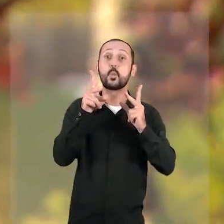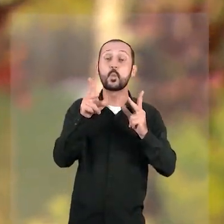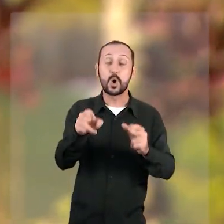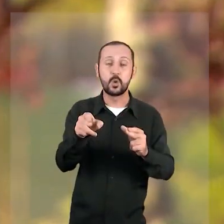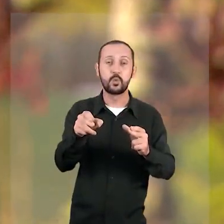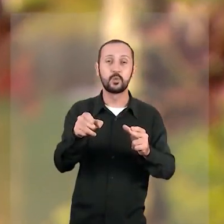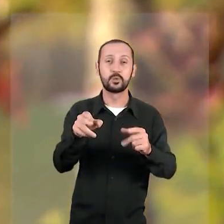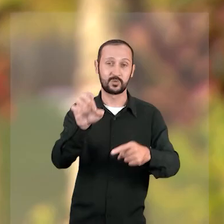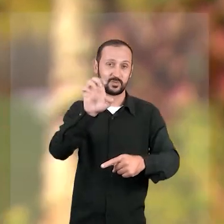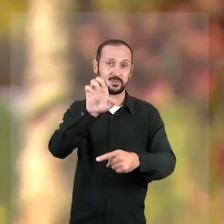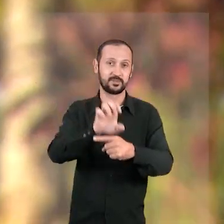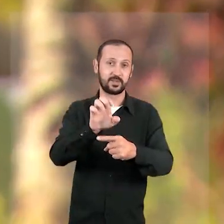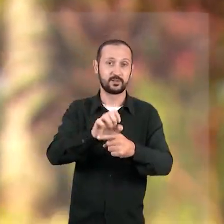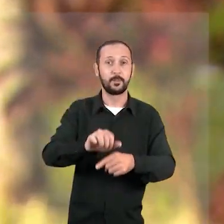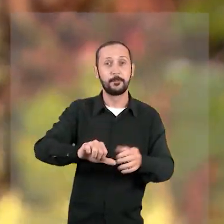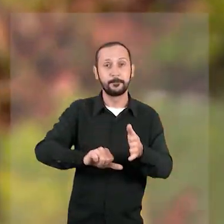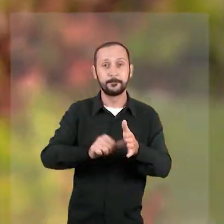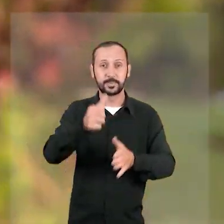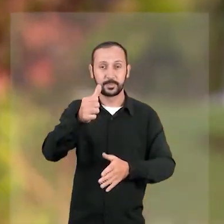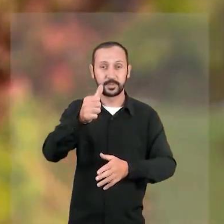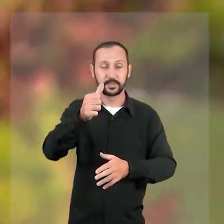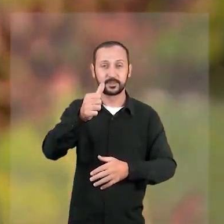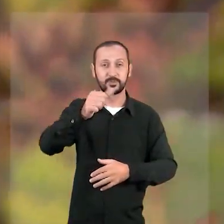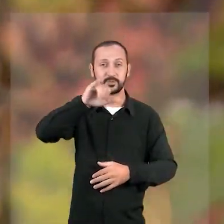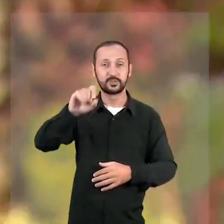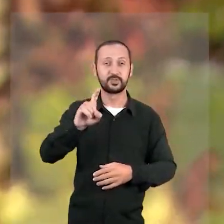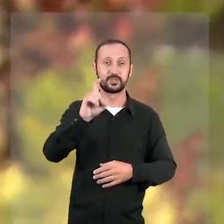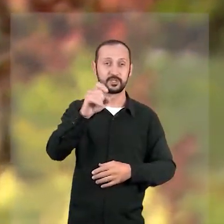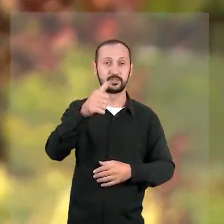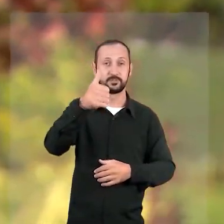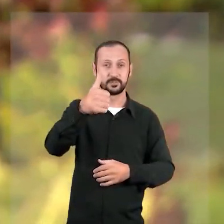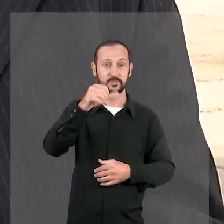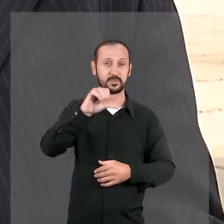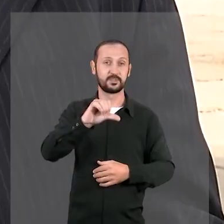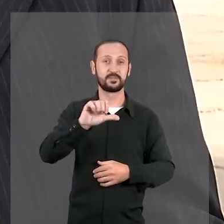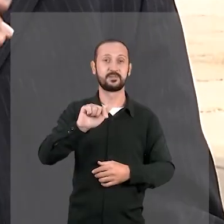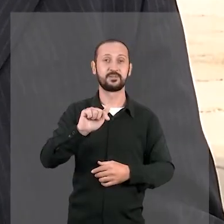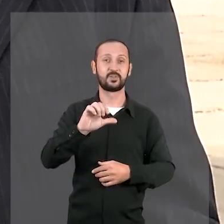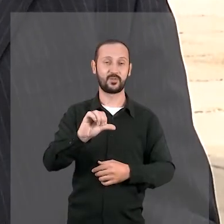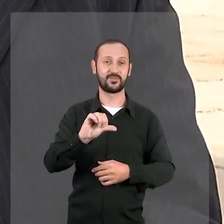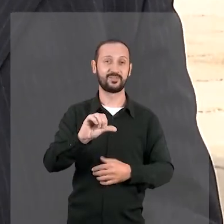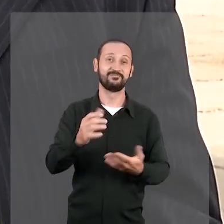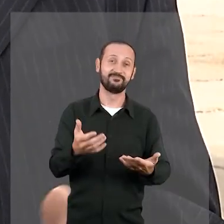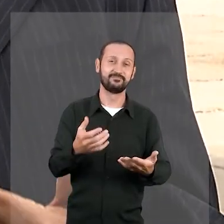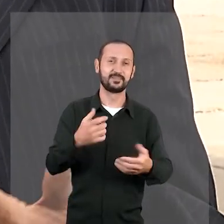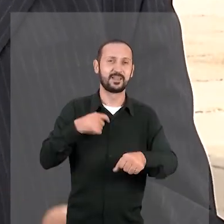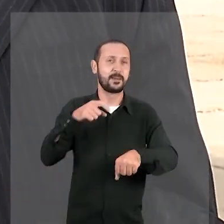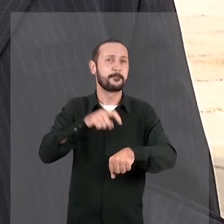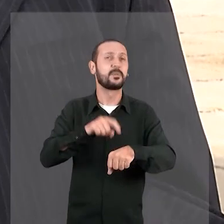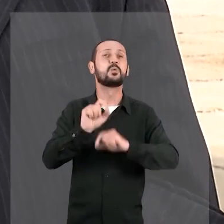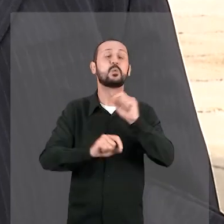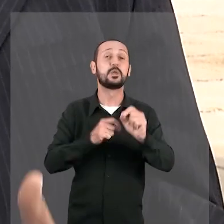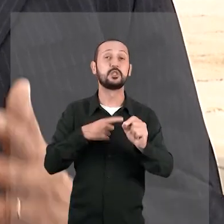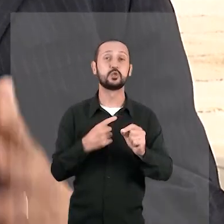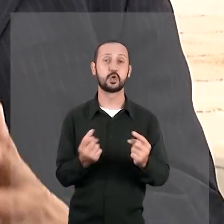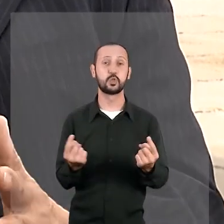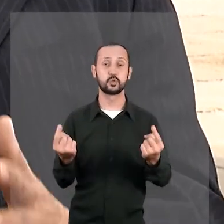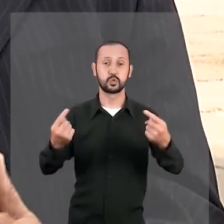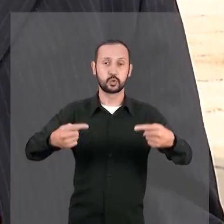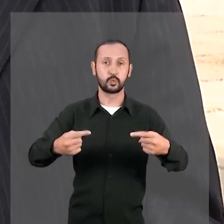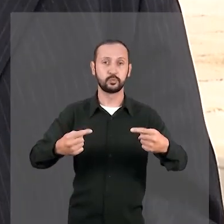em que o Estado foi instalado, 1º de janeiro de 1979. E naquela ocasião, nós vivíamos o momento